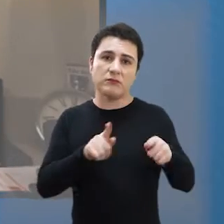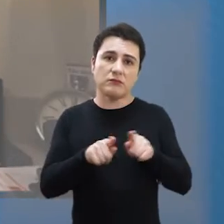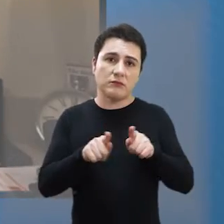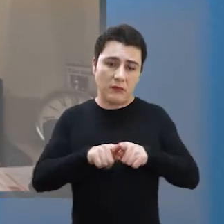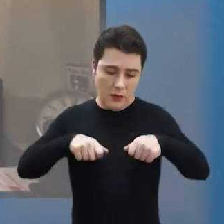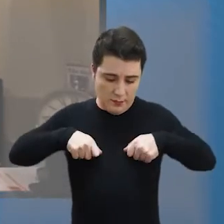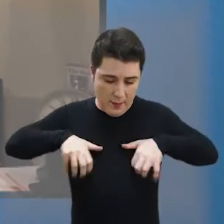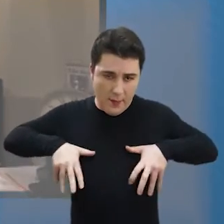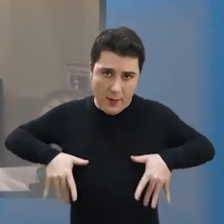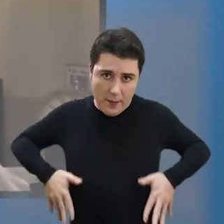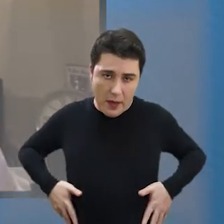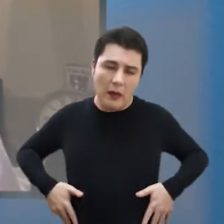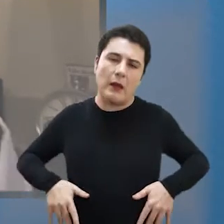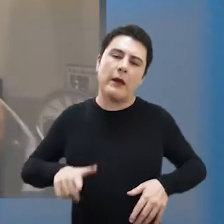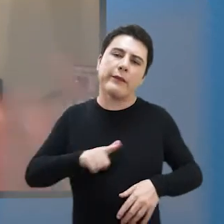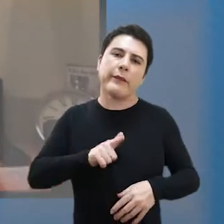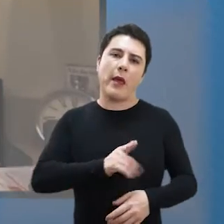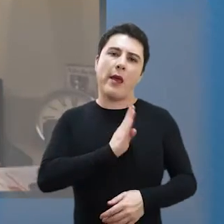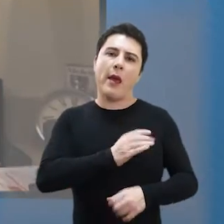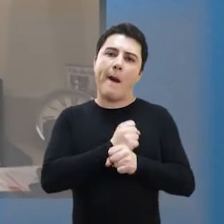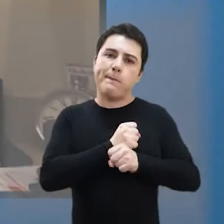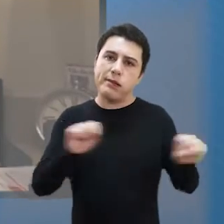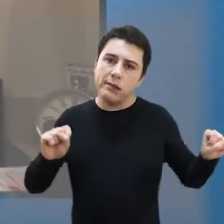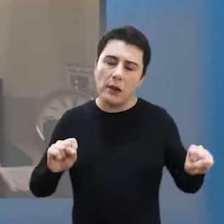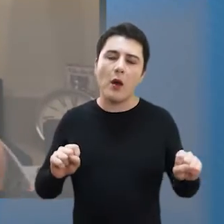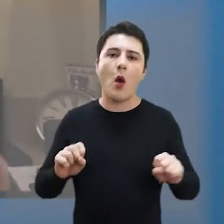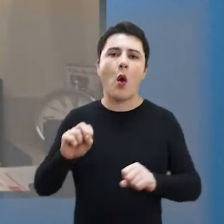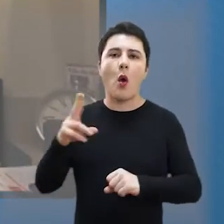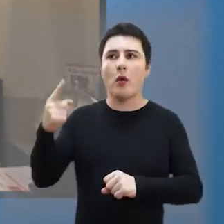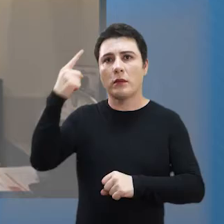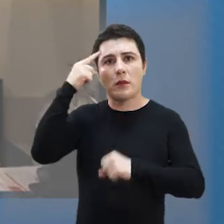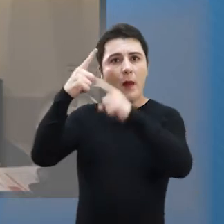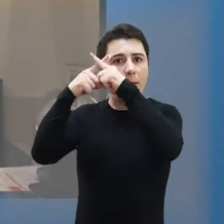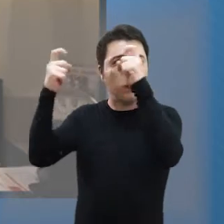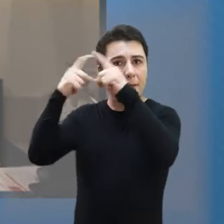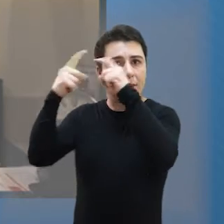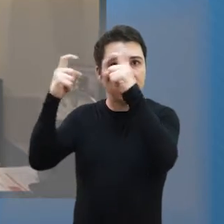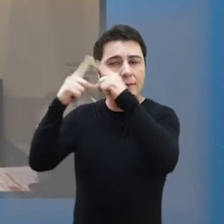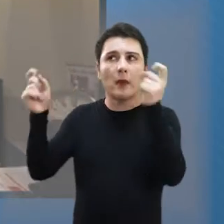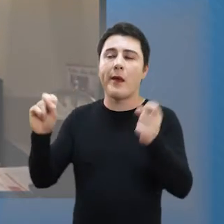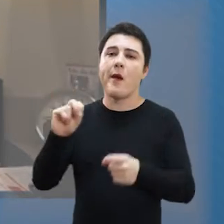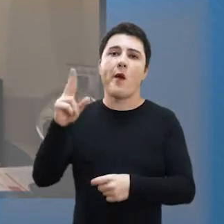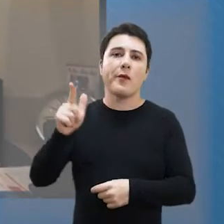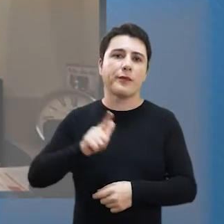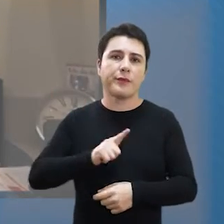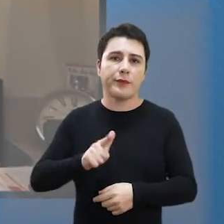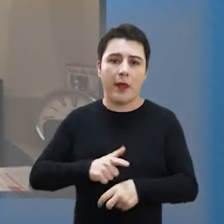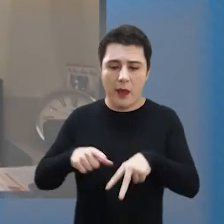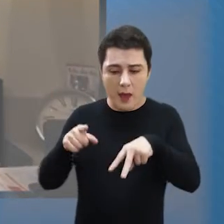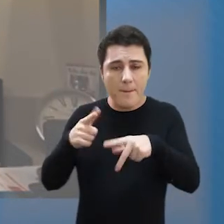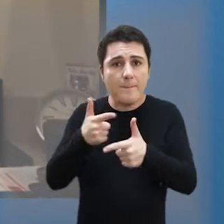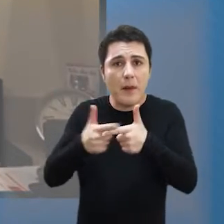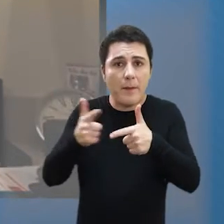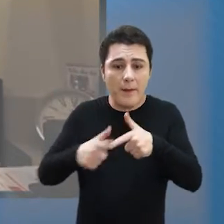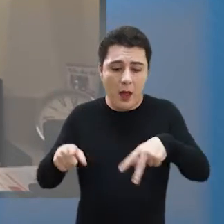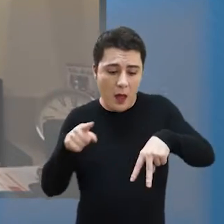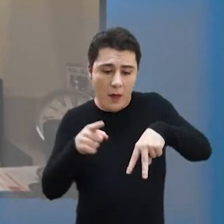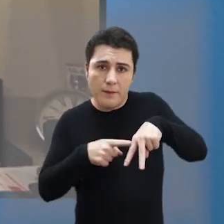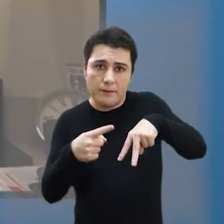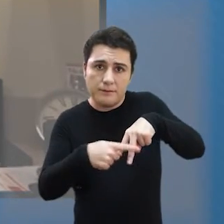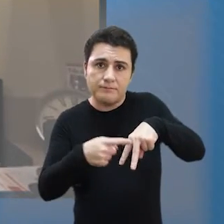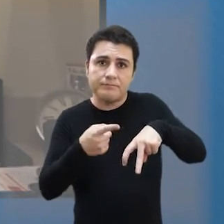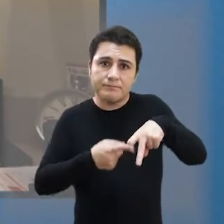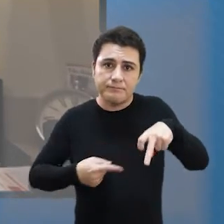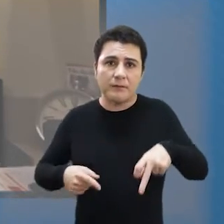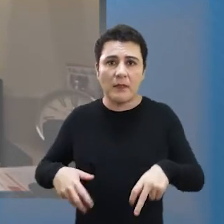coração e de vaso. Então, pode ser geralmente um infarto, ou geralmente um derrame, ou uma obstrução na perna, uma